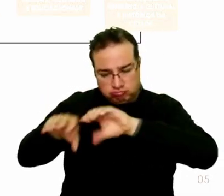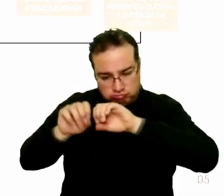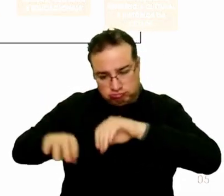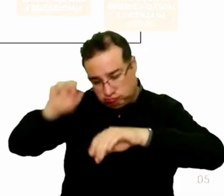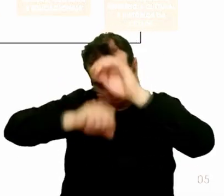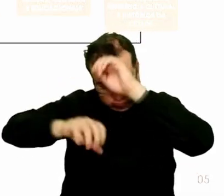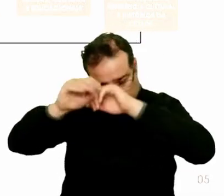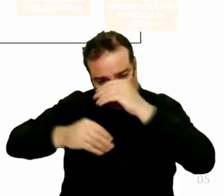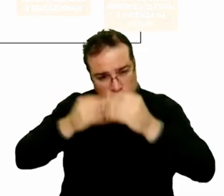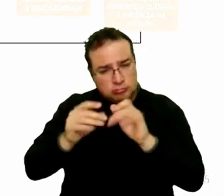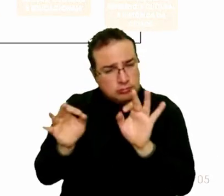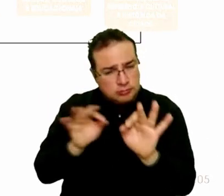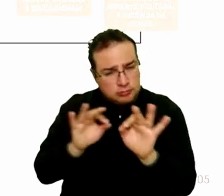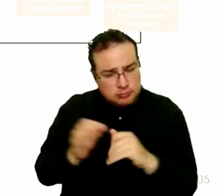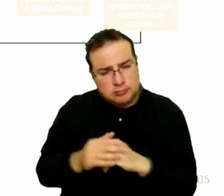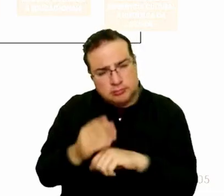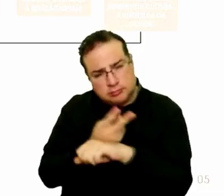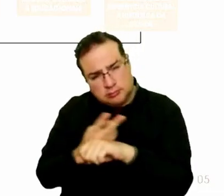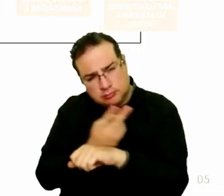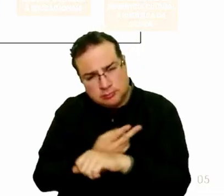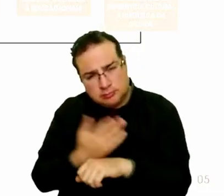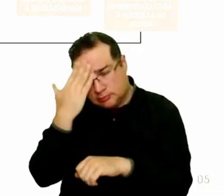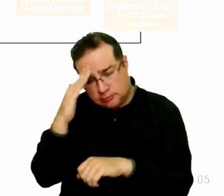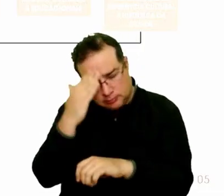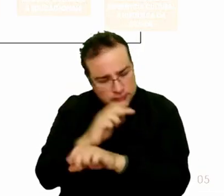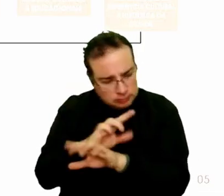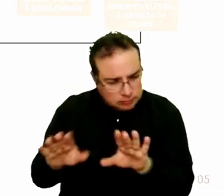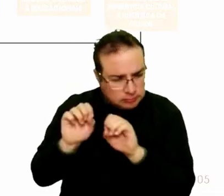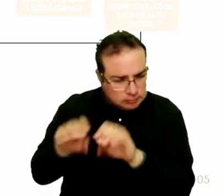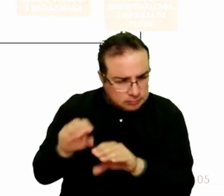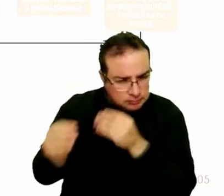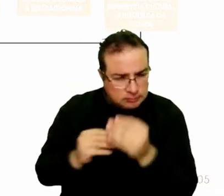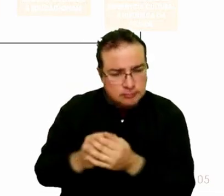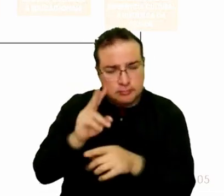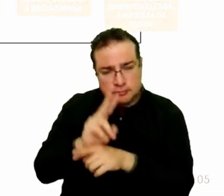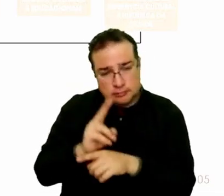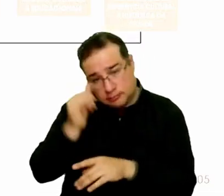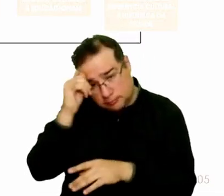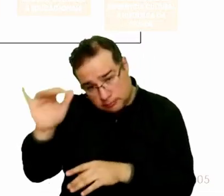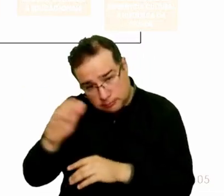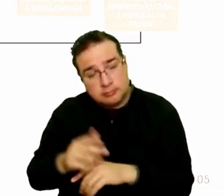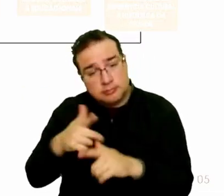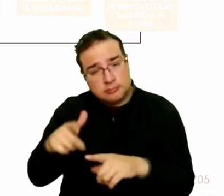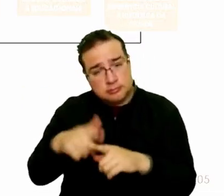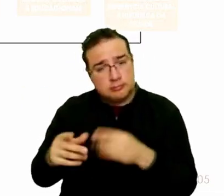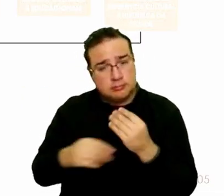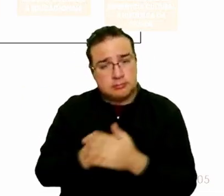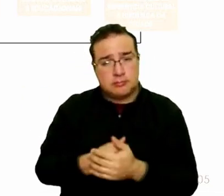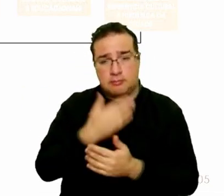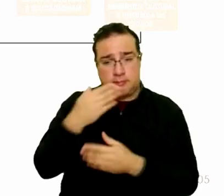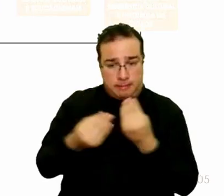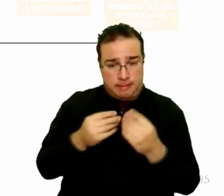Então, ambiental, onde a gente vai buscar conscientizar, preservar e restaurar, evitar os impactos ambientais, trazer